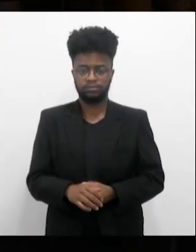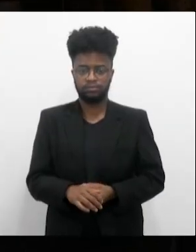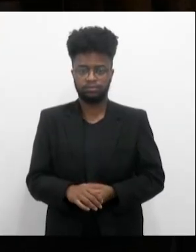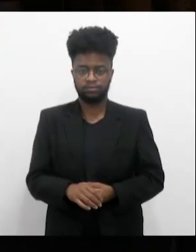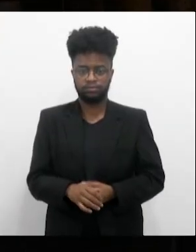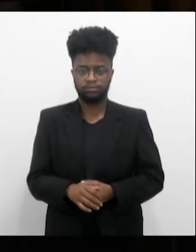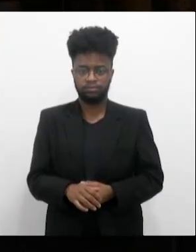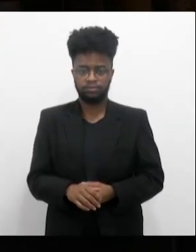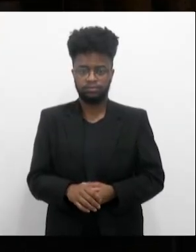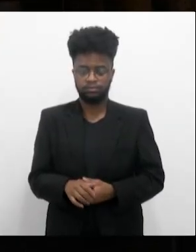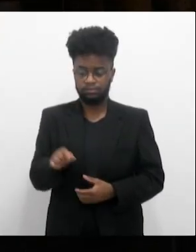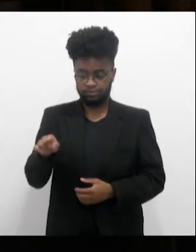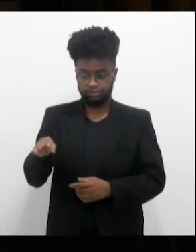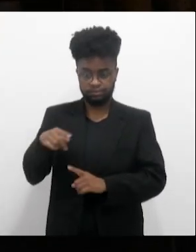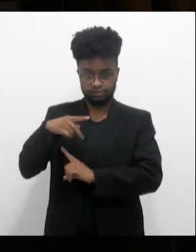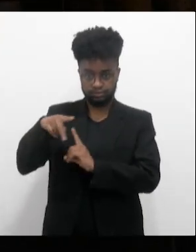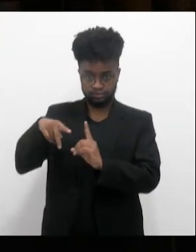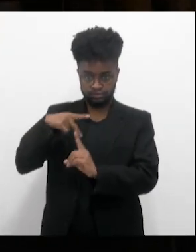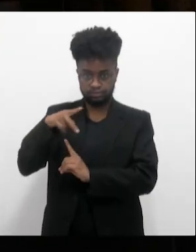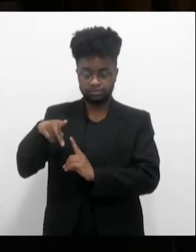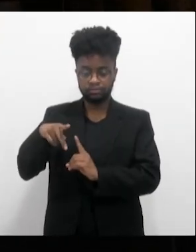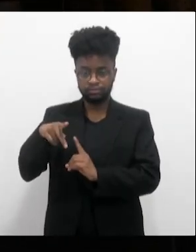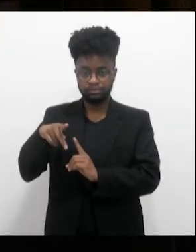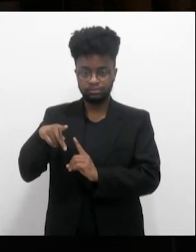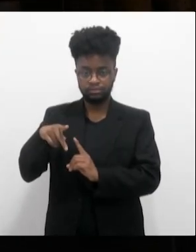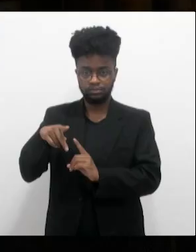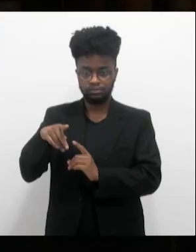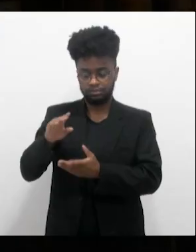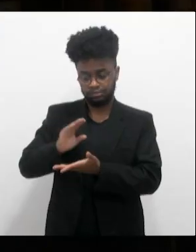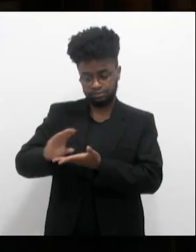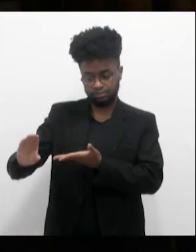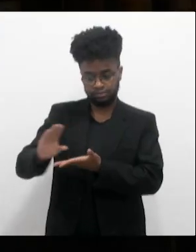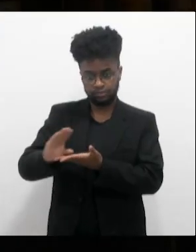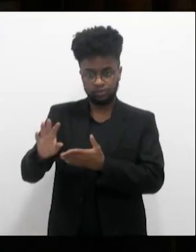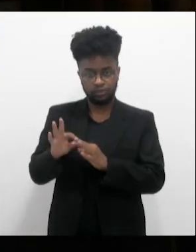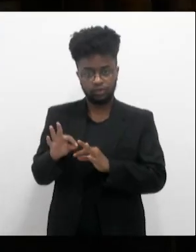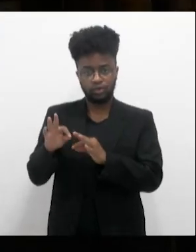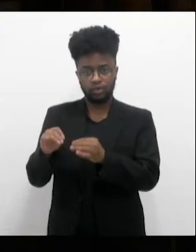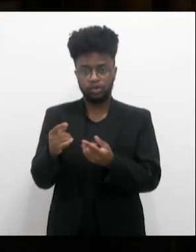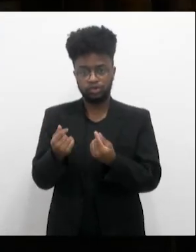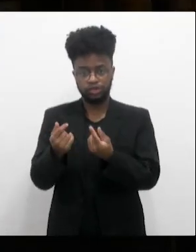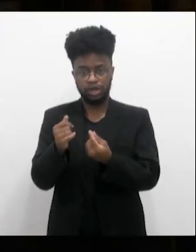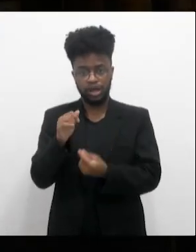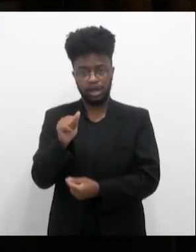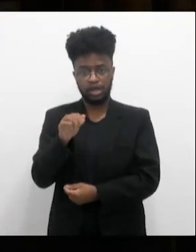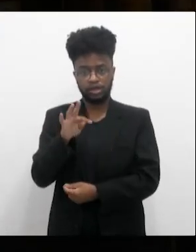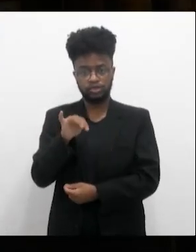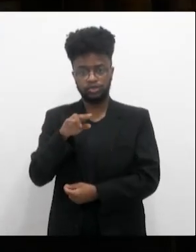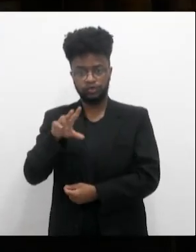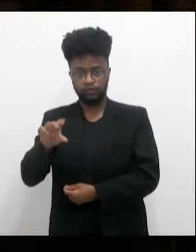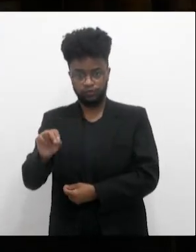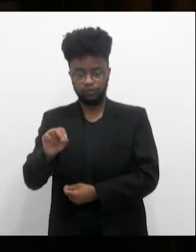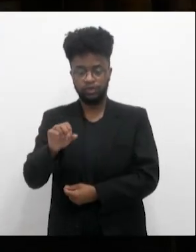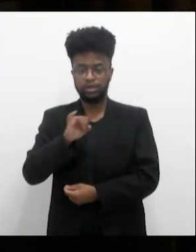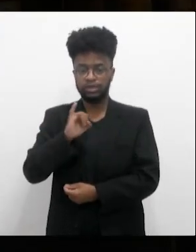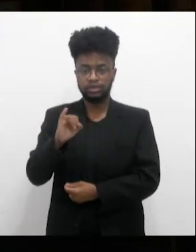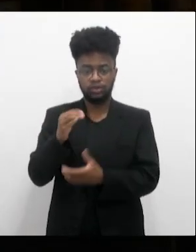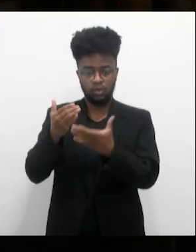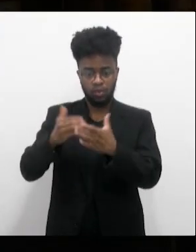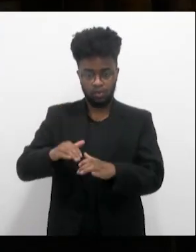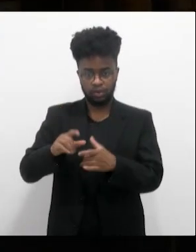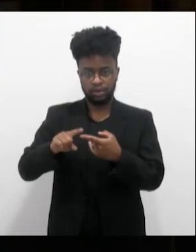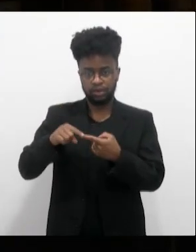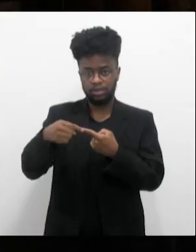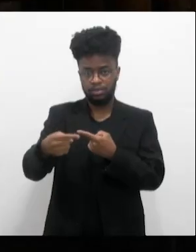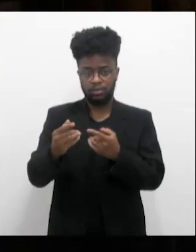O fundo previdenciário receberia todos os ativos que fossem concursados depois